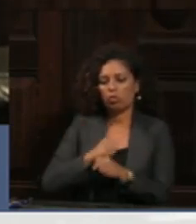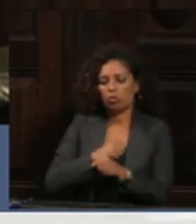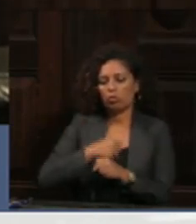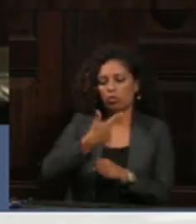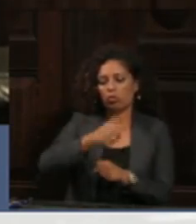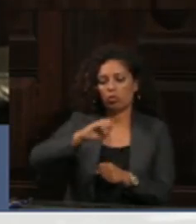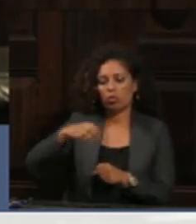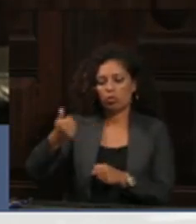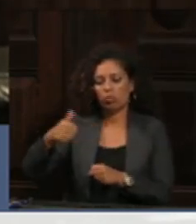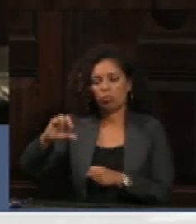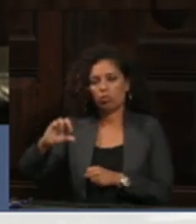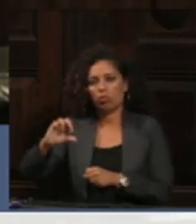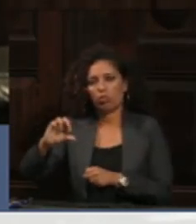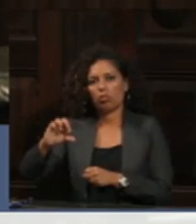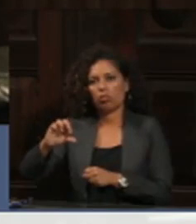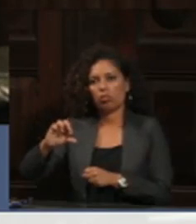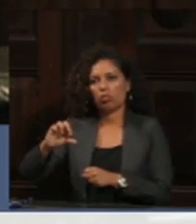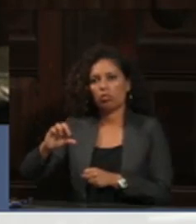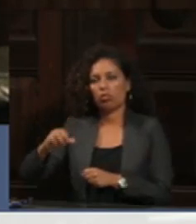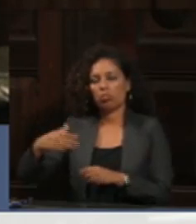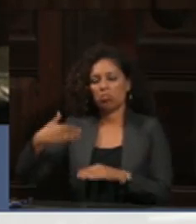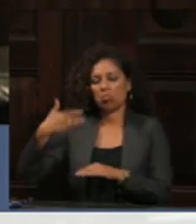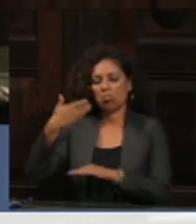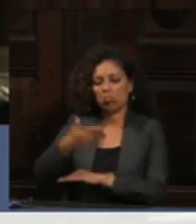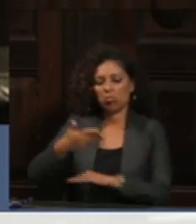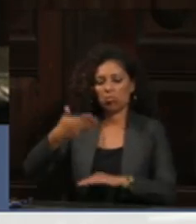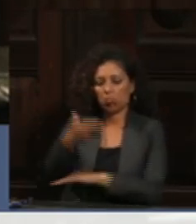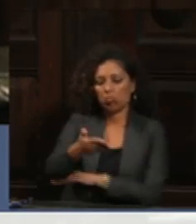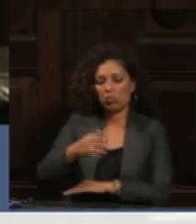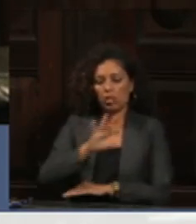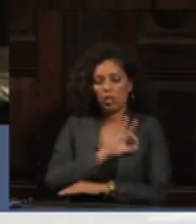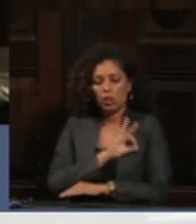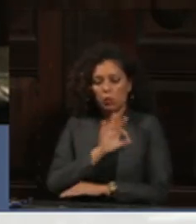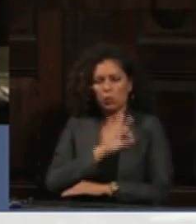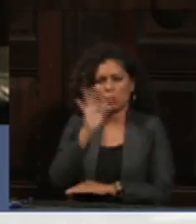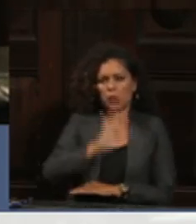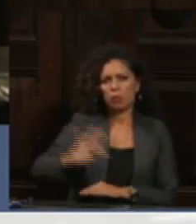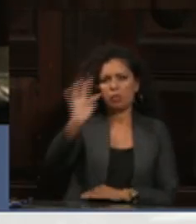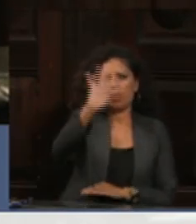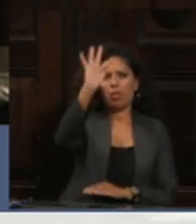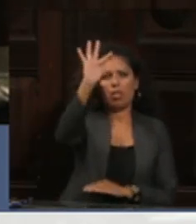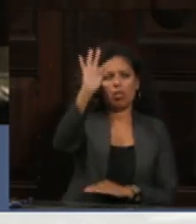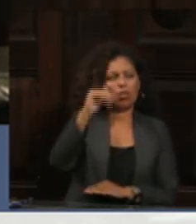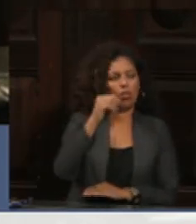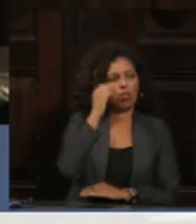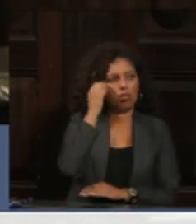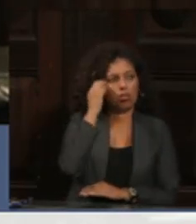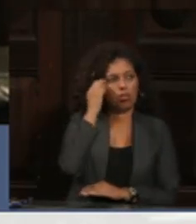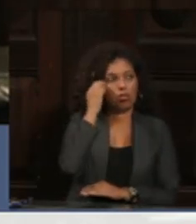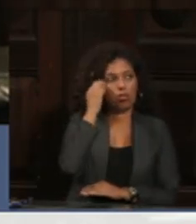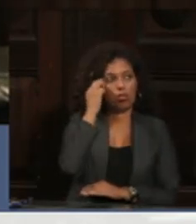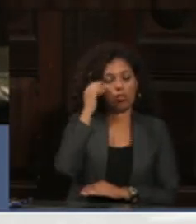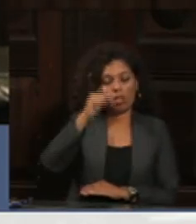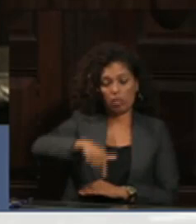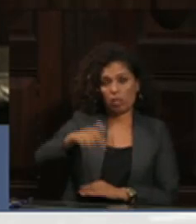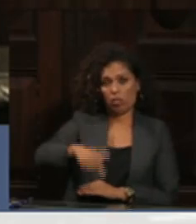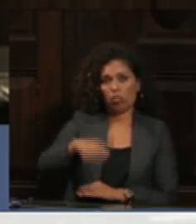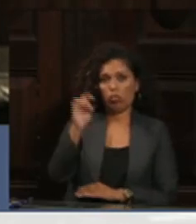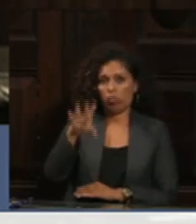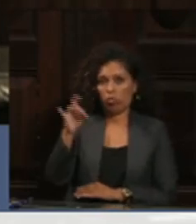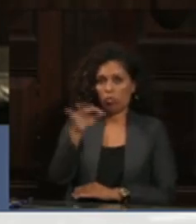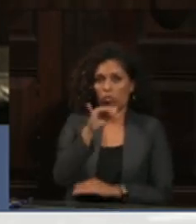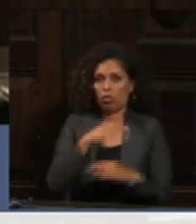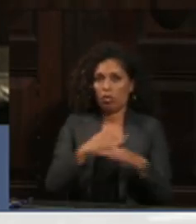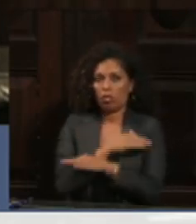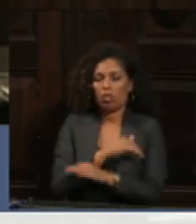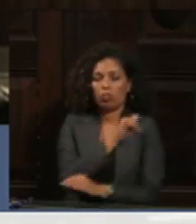2019, as incursões policiais nas favelas, só aqui da capital, do município